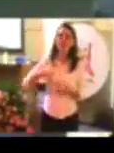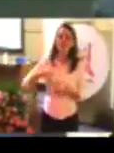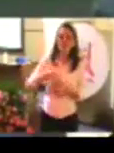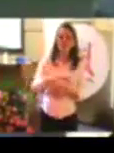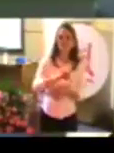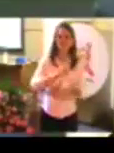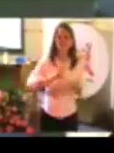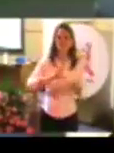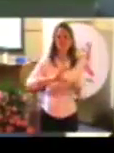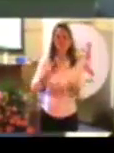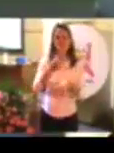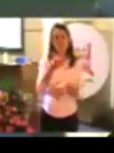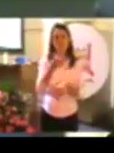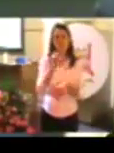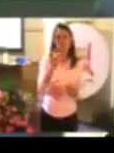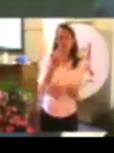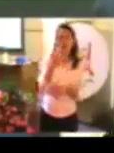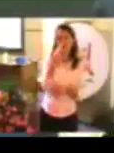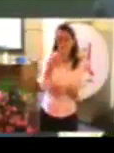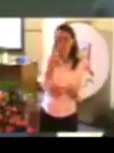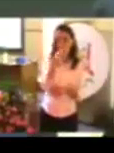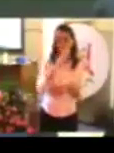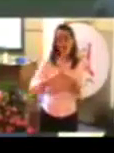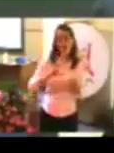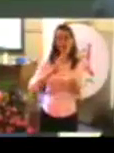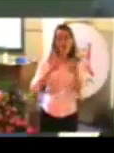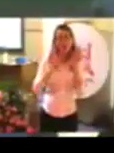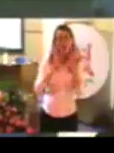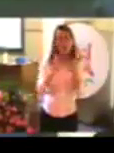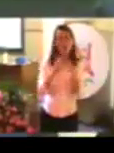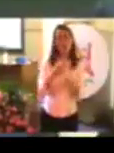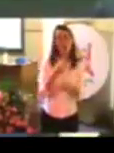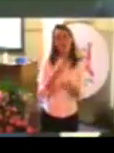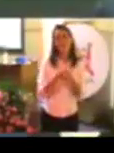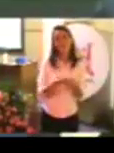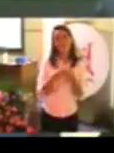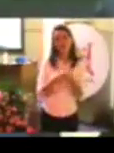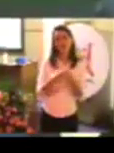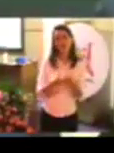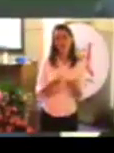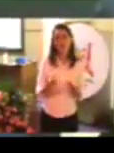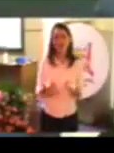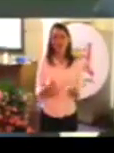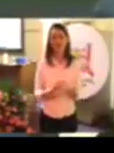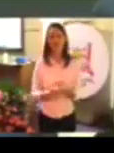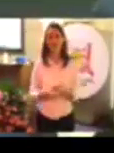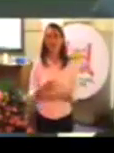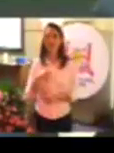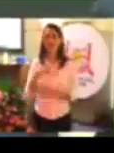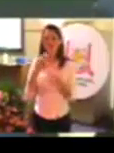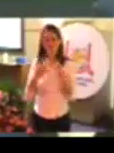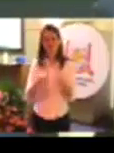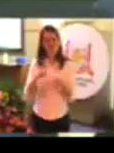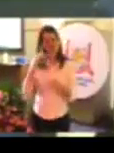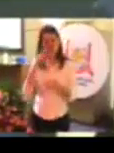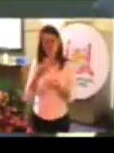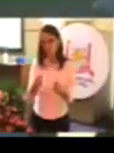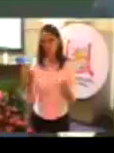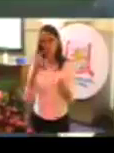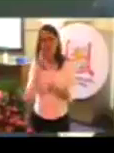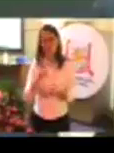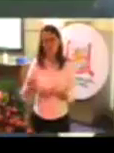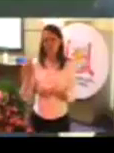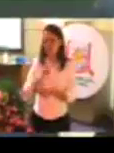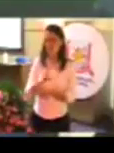enfrentar 6 ou 8 horas de tédio no seu serviço. Isso era corriqueiro, isso eu